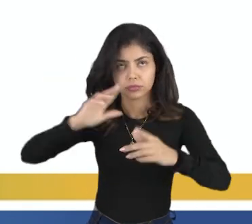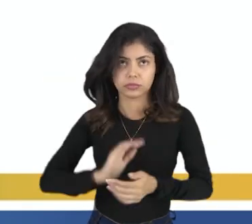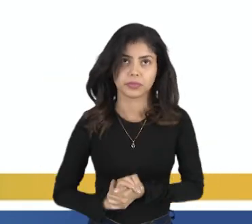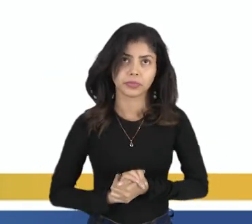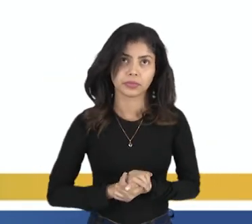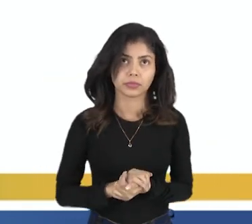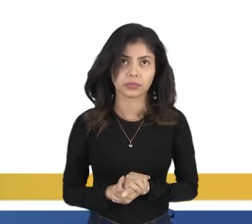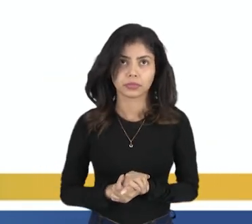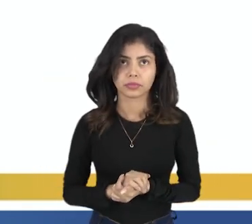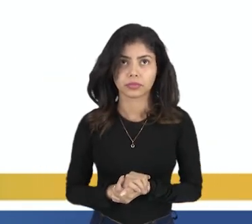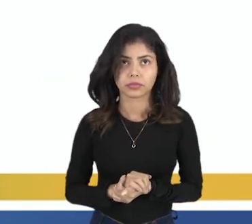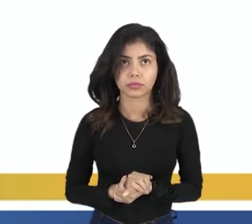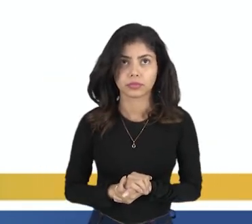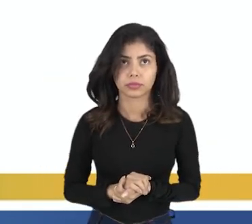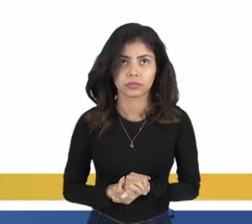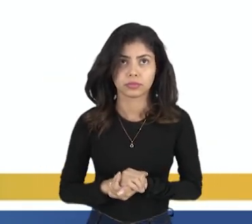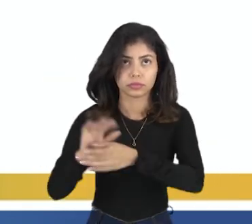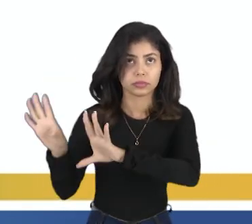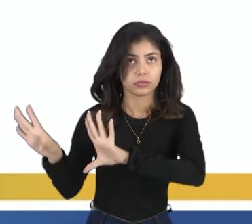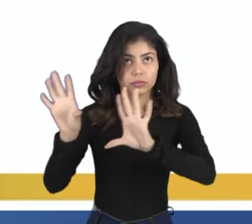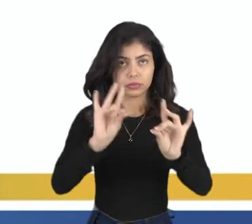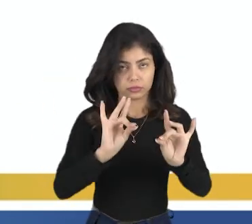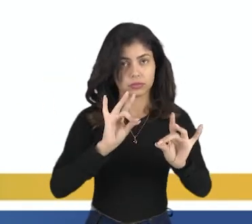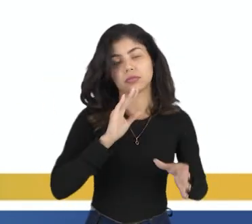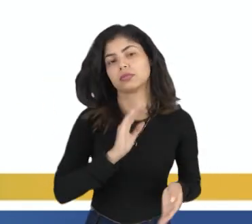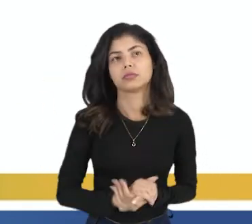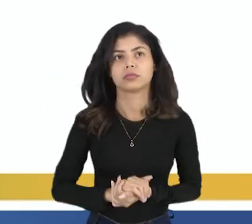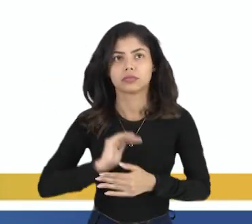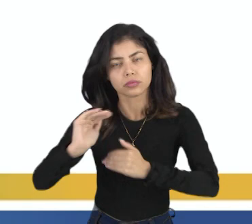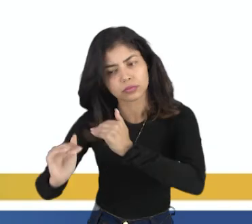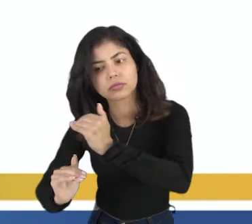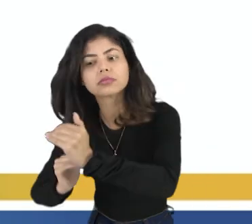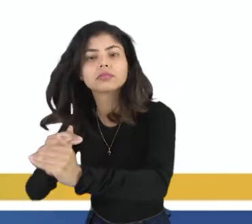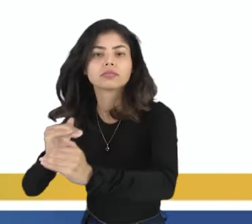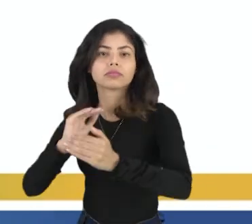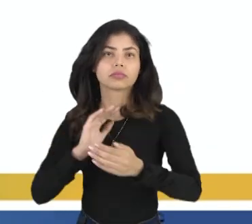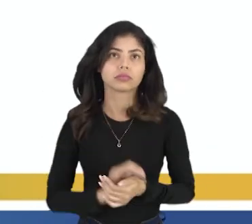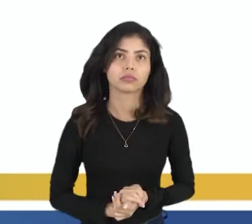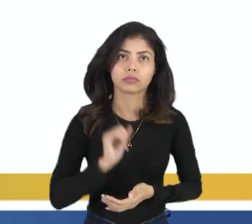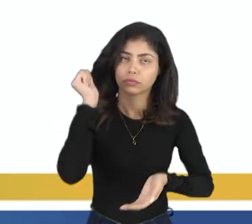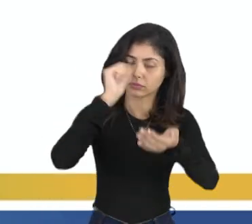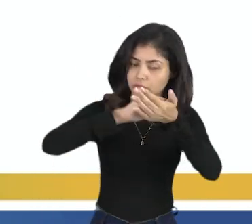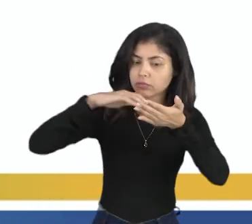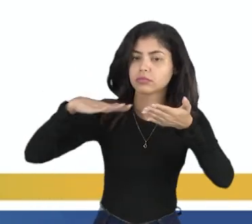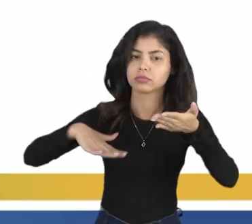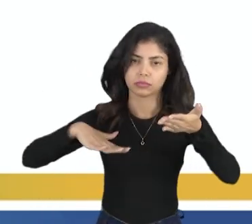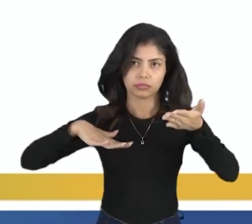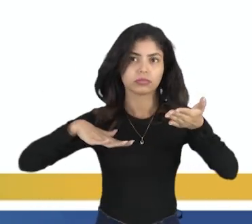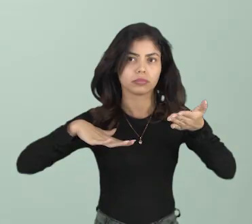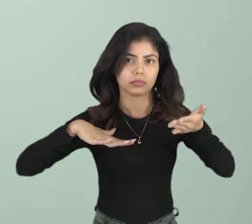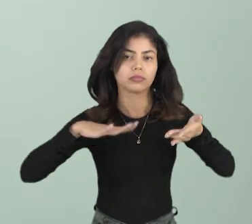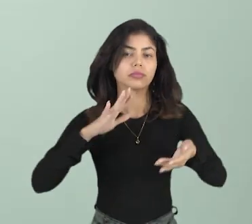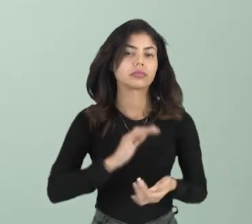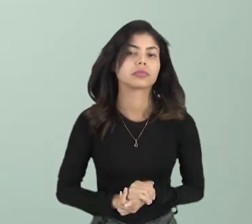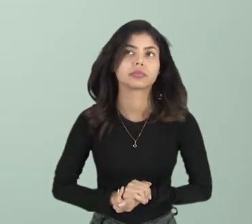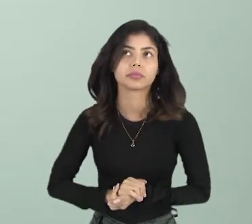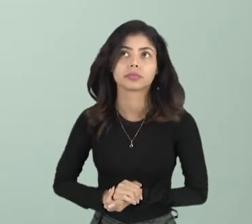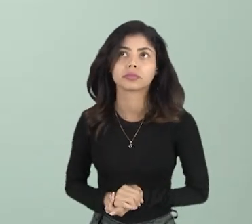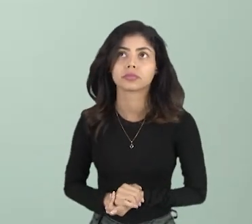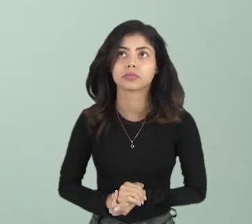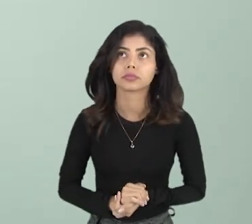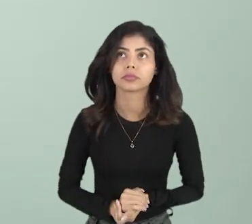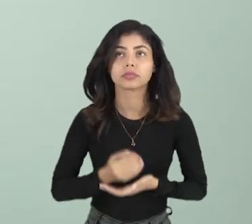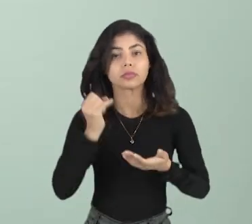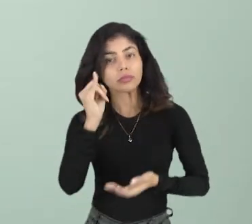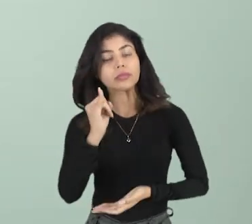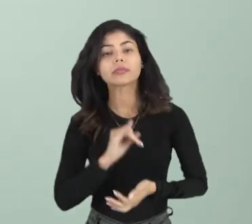de diferentes tipos de gráficos, certo? Através da resolução de exercícios.